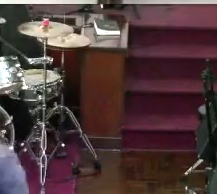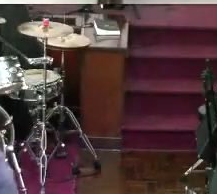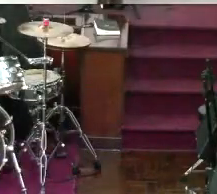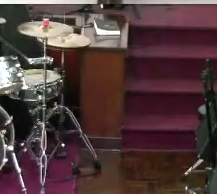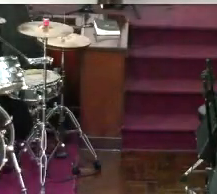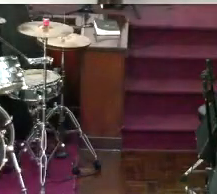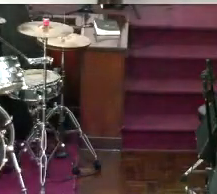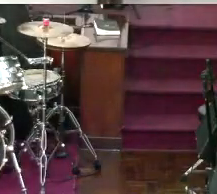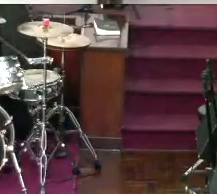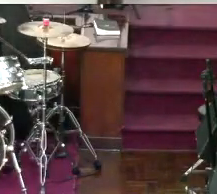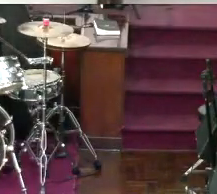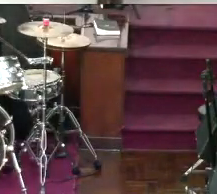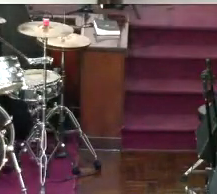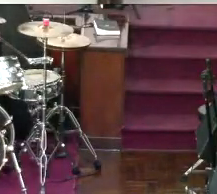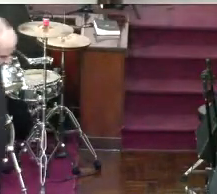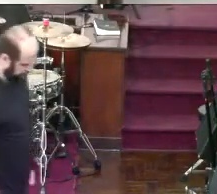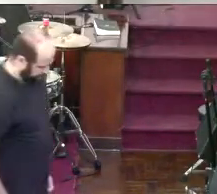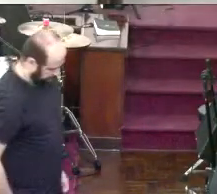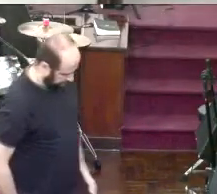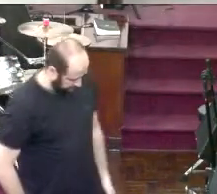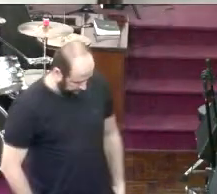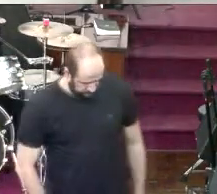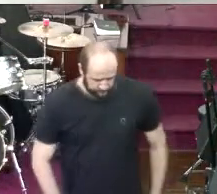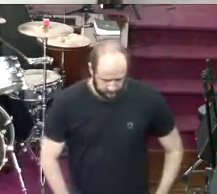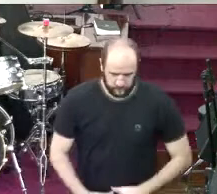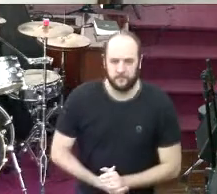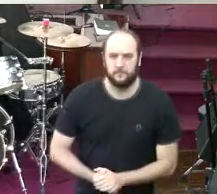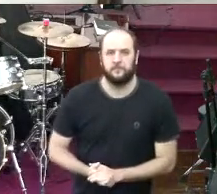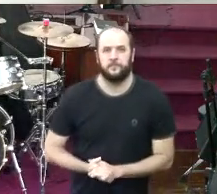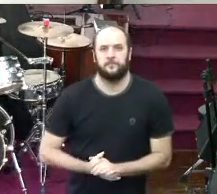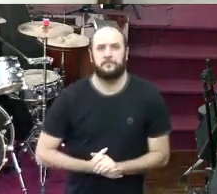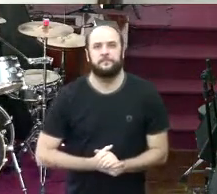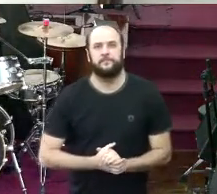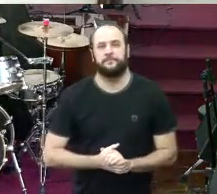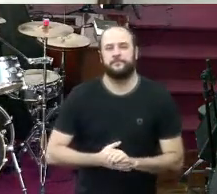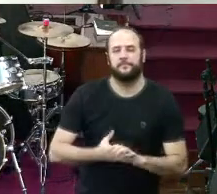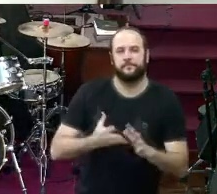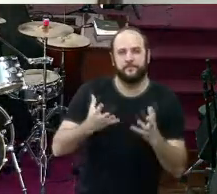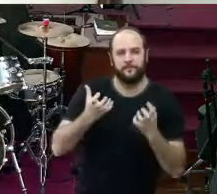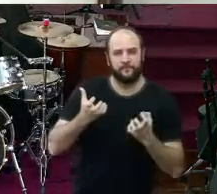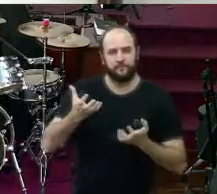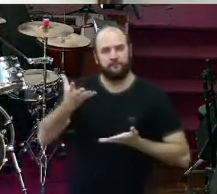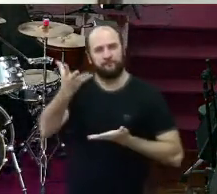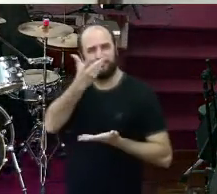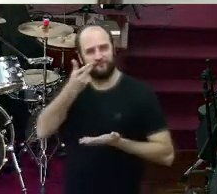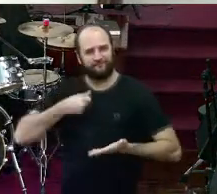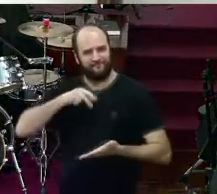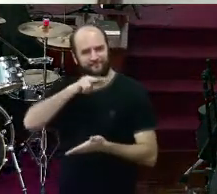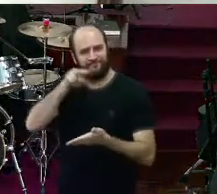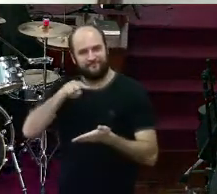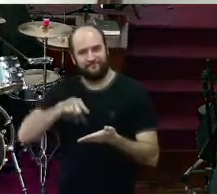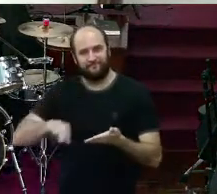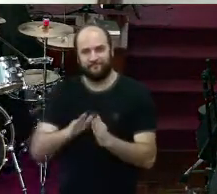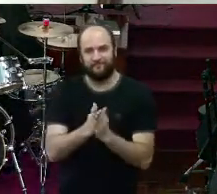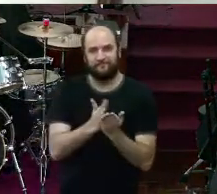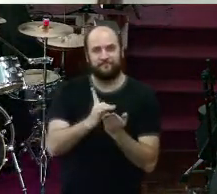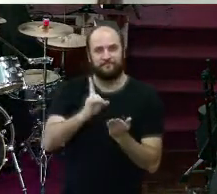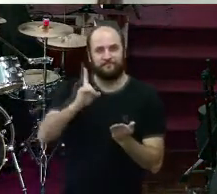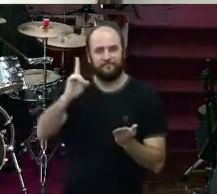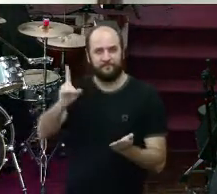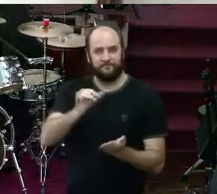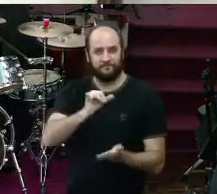quero, amado irmão, amada irmã, convidar você a acompanhar a leitura que eu farei no livro do